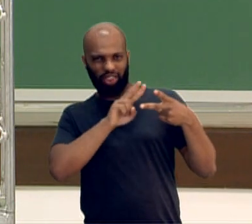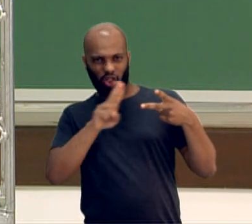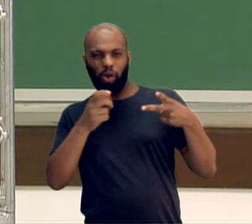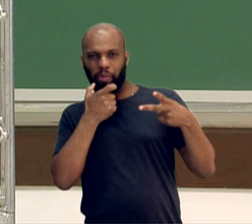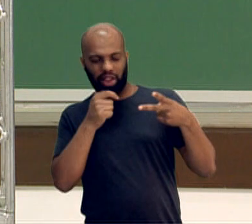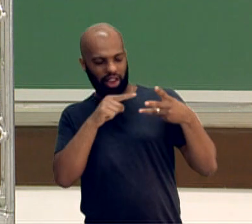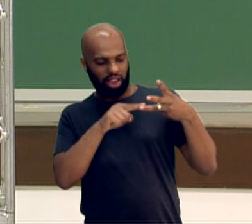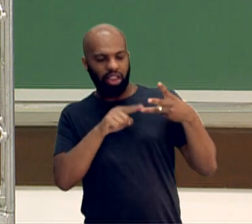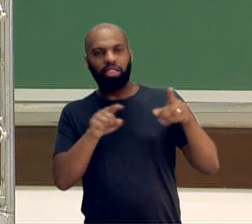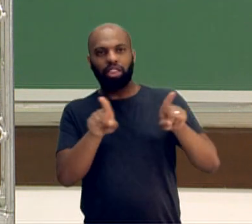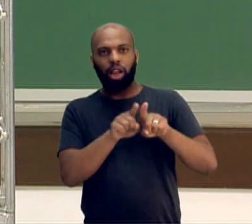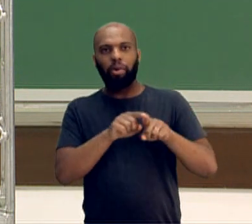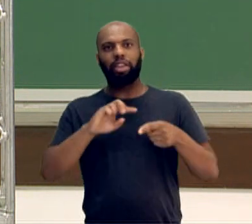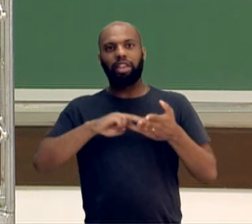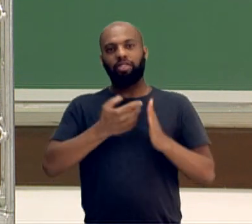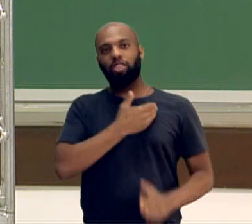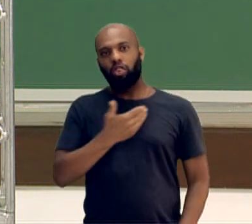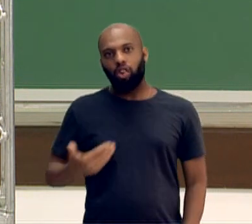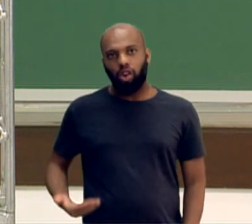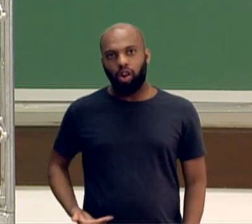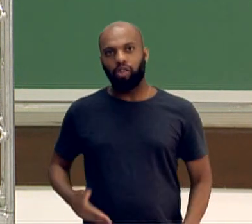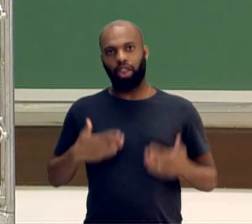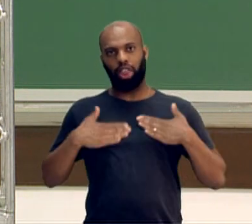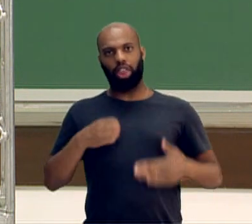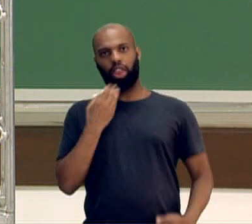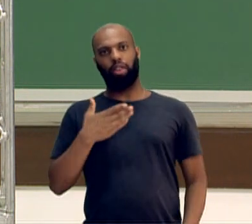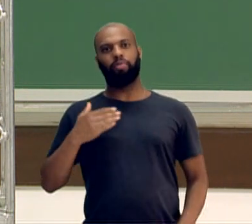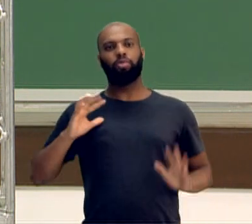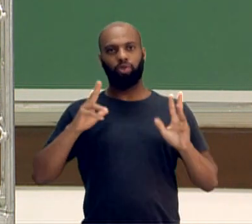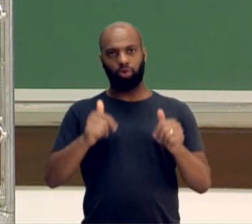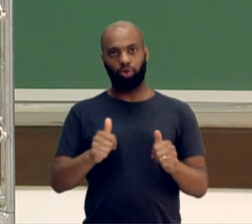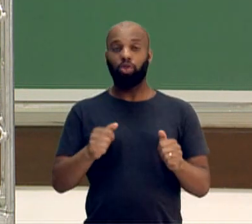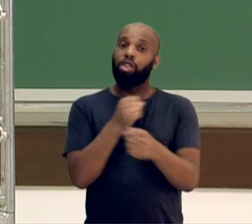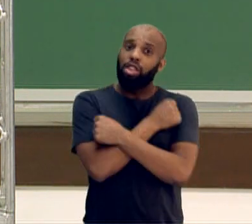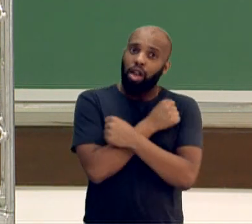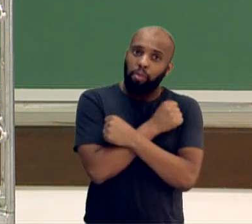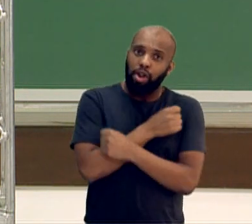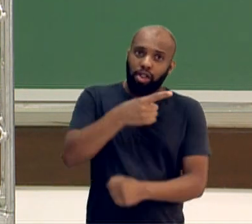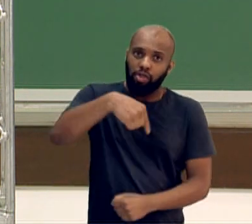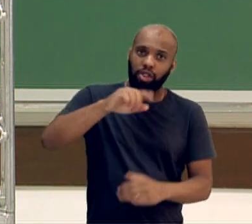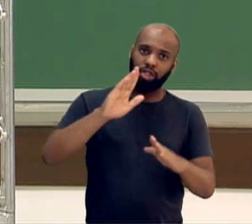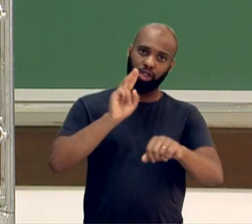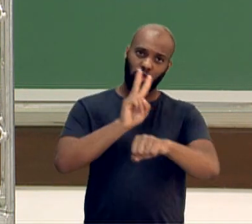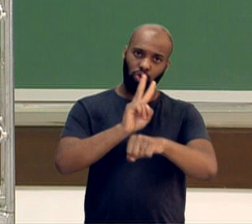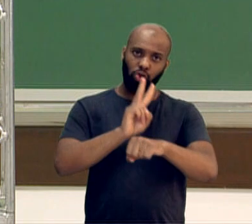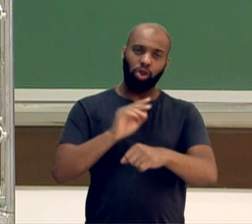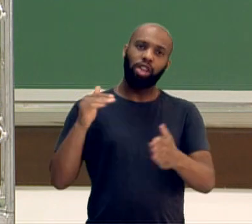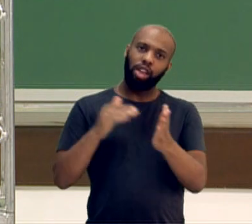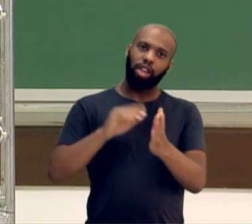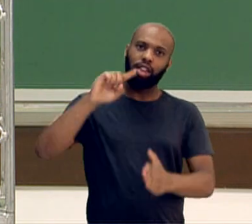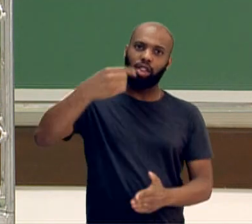Maravilha? Então, um grande abraço, professor Demetrio, para vocês. Fiquem em paz, se cuidem aí. Até